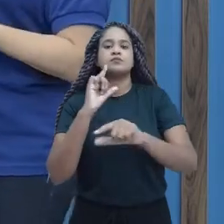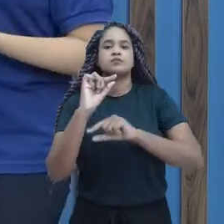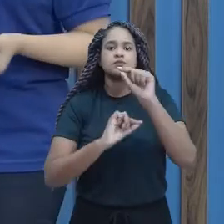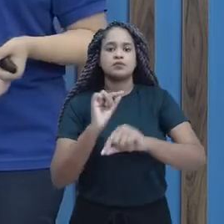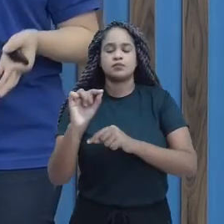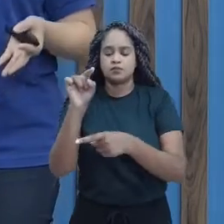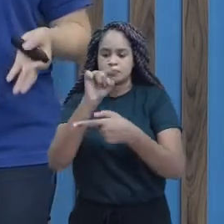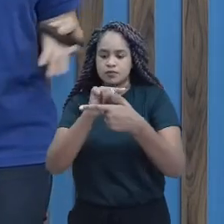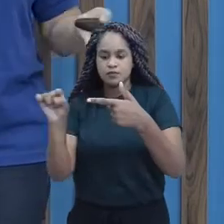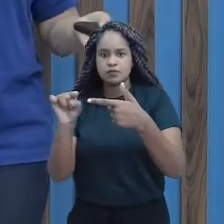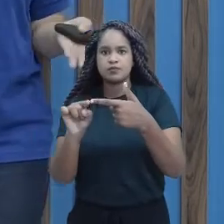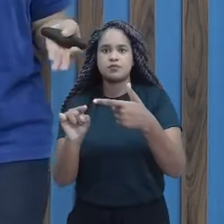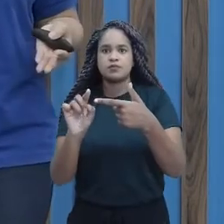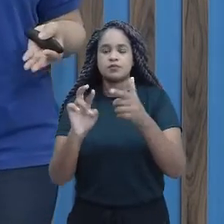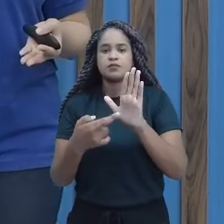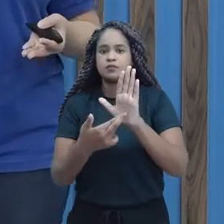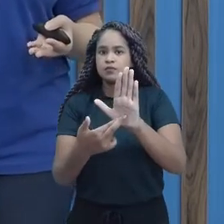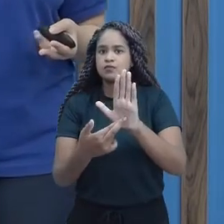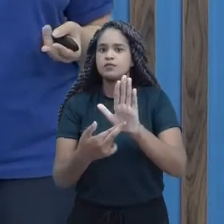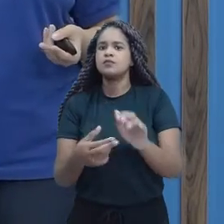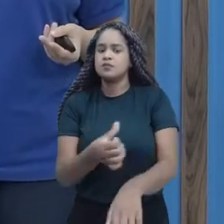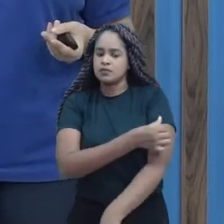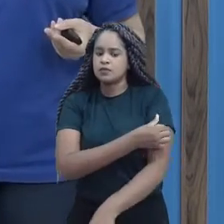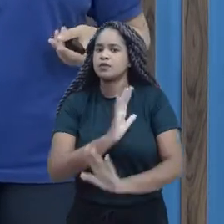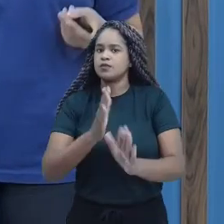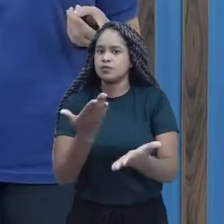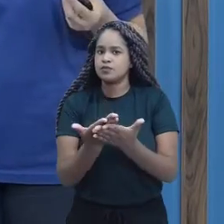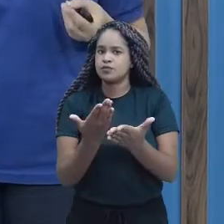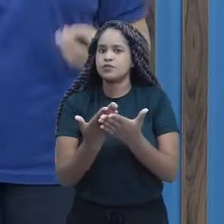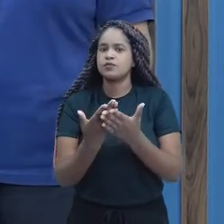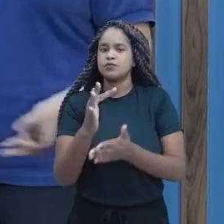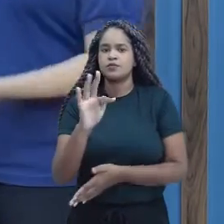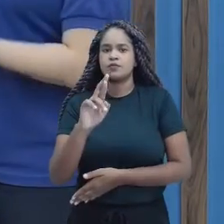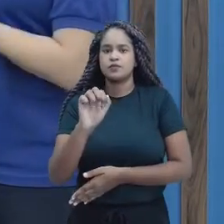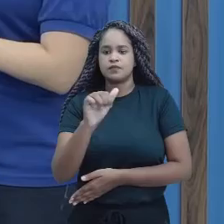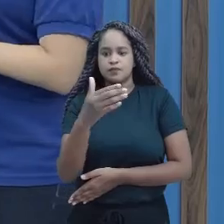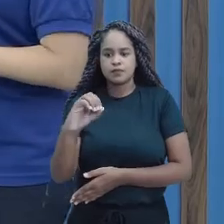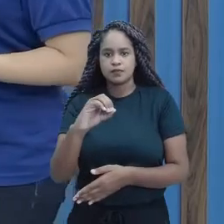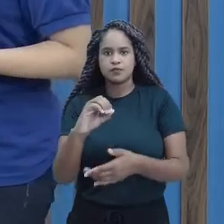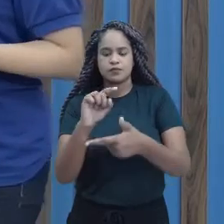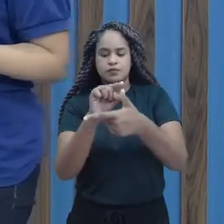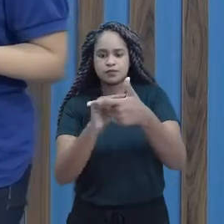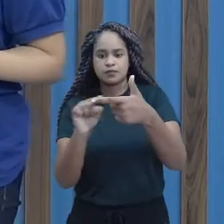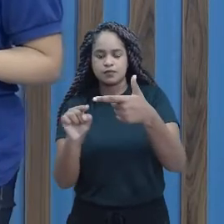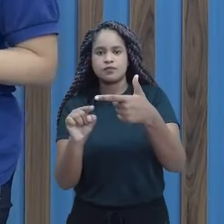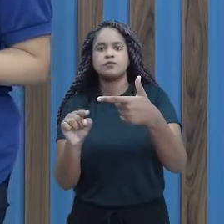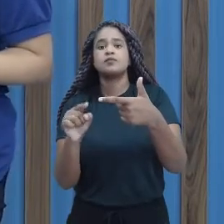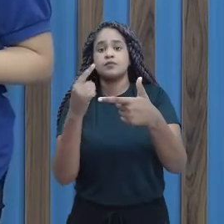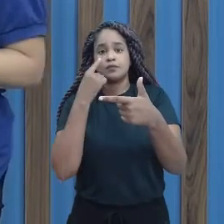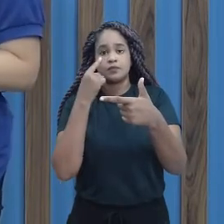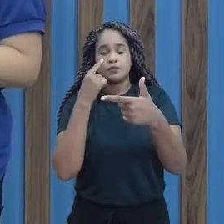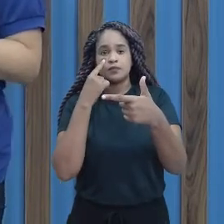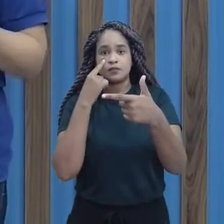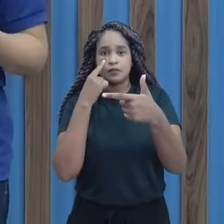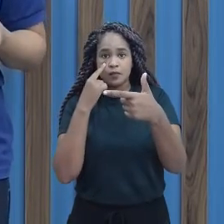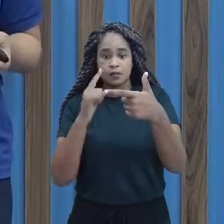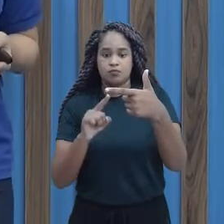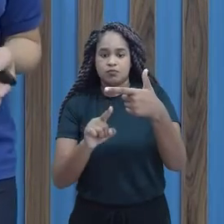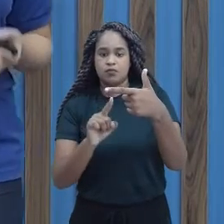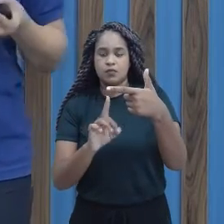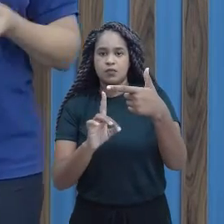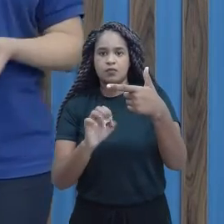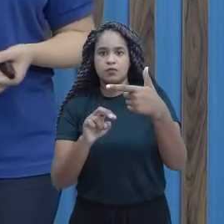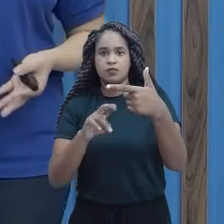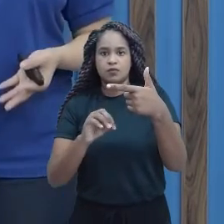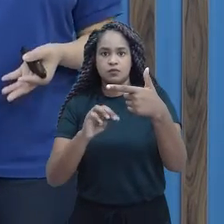que representa isso. Olha, lá no 6º ano a gente lembra, né, como é que faz a fração. O total de partes fica no denominador, as partes que a gente